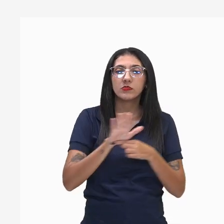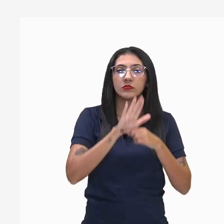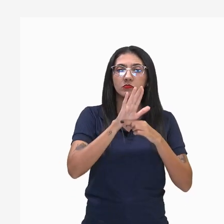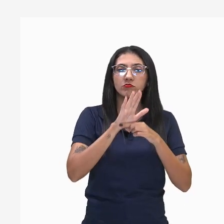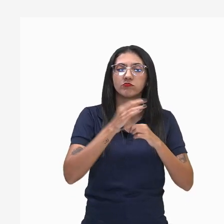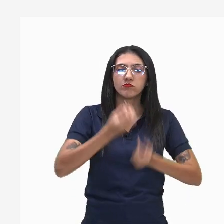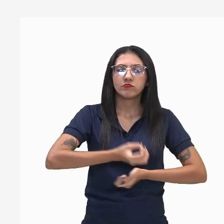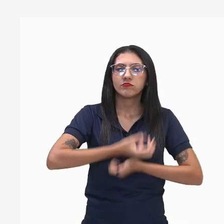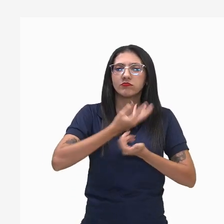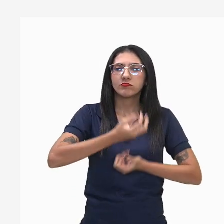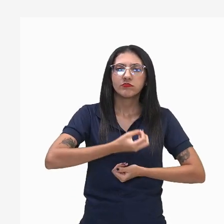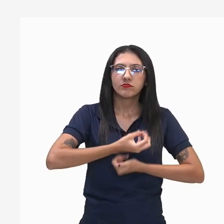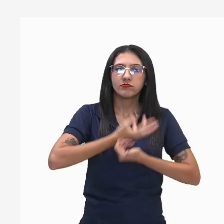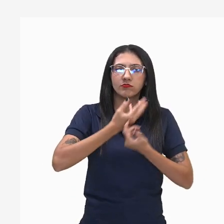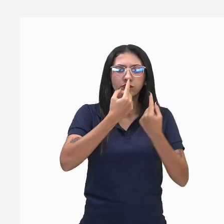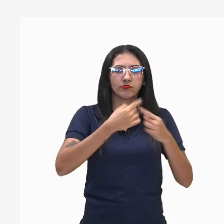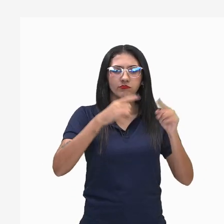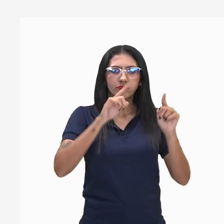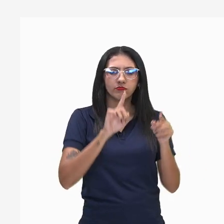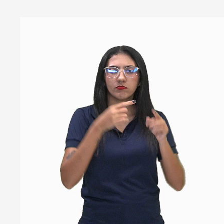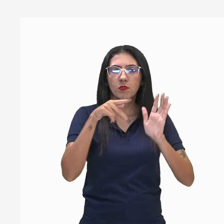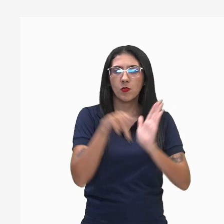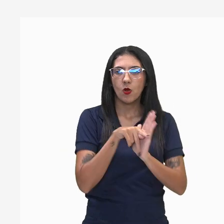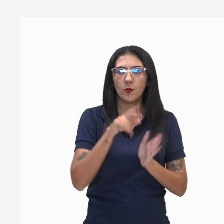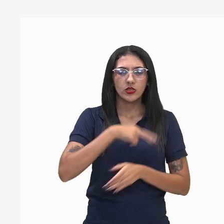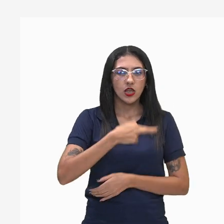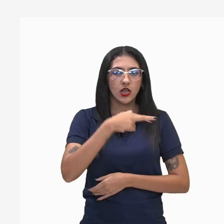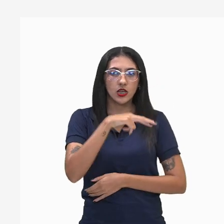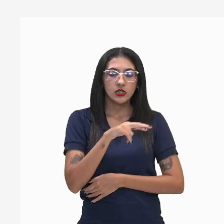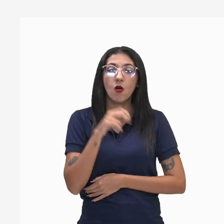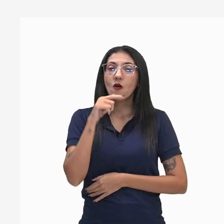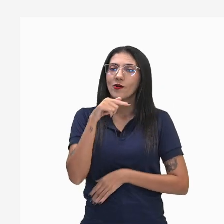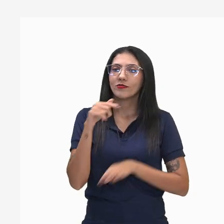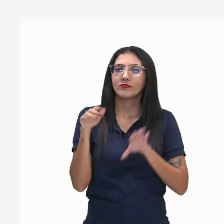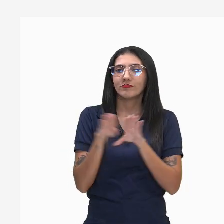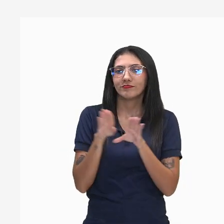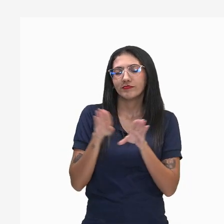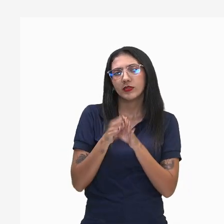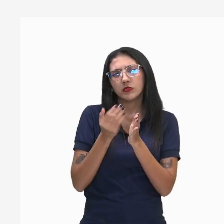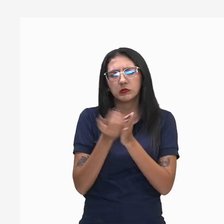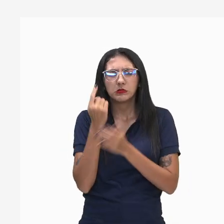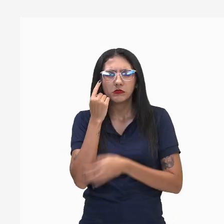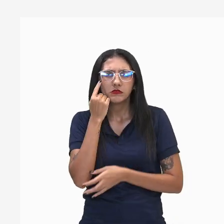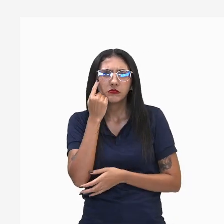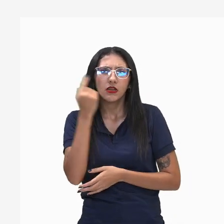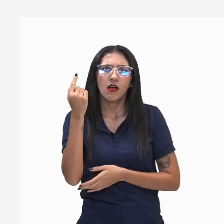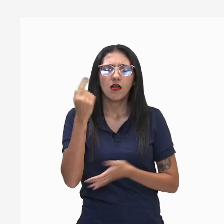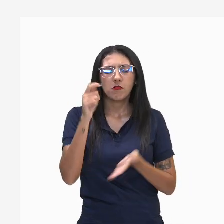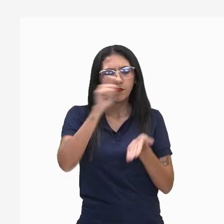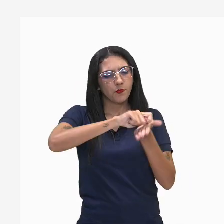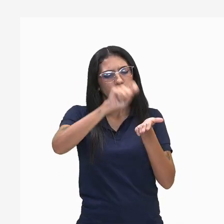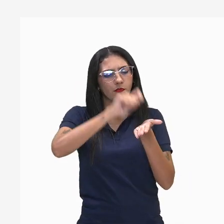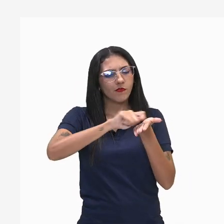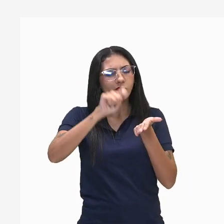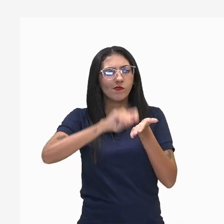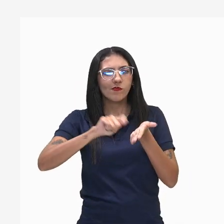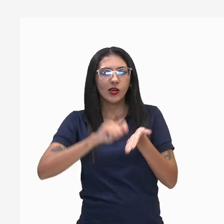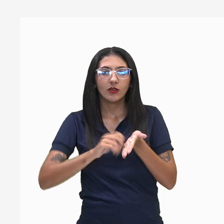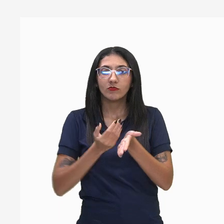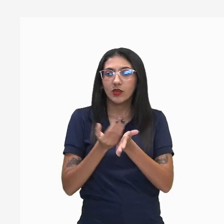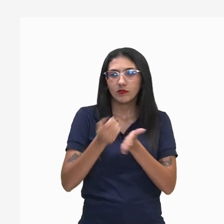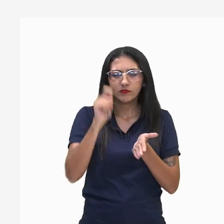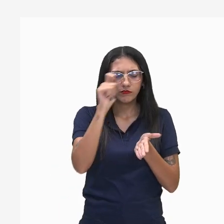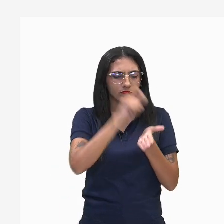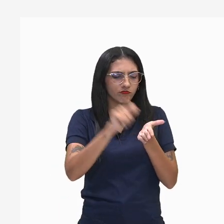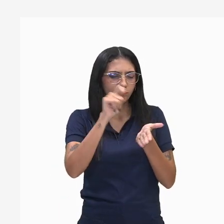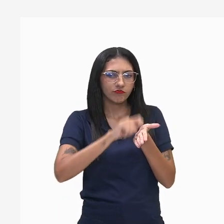esses poemas que contavam a história da sua religião, também foram escrevendo, né? Começaram a